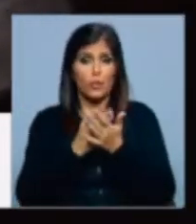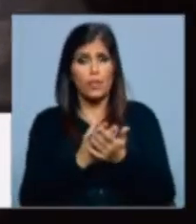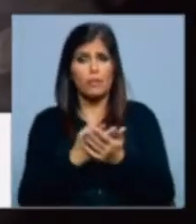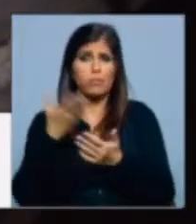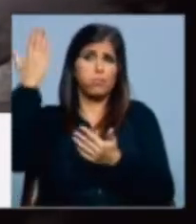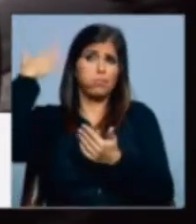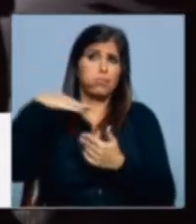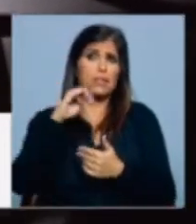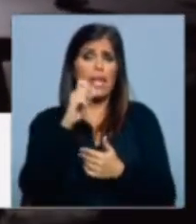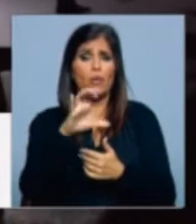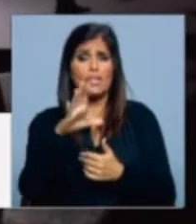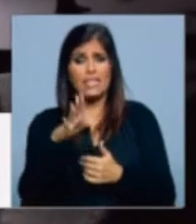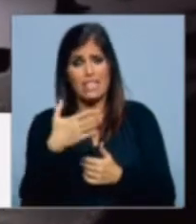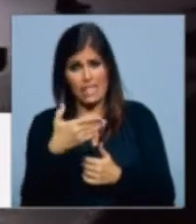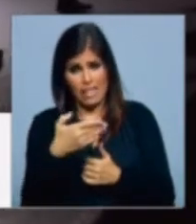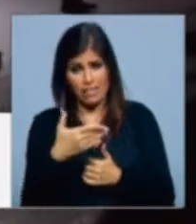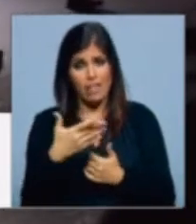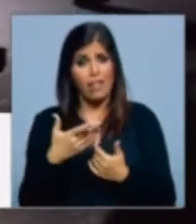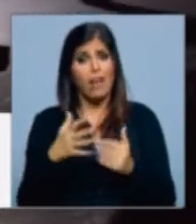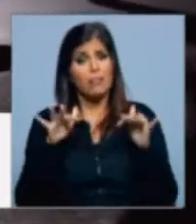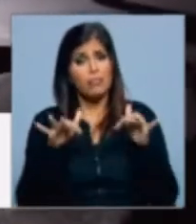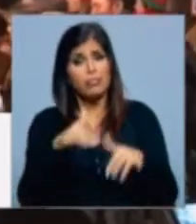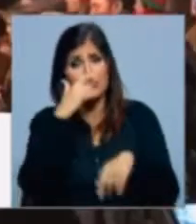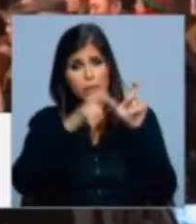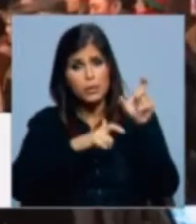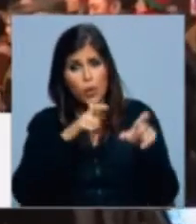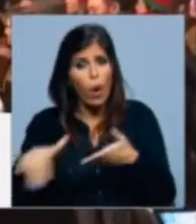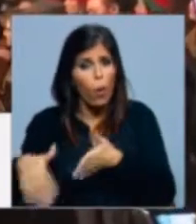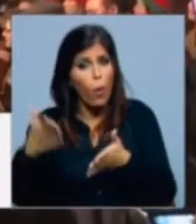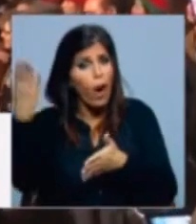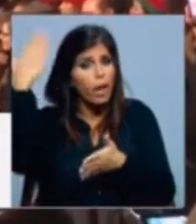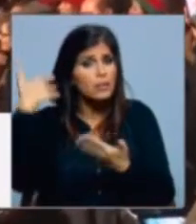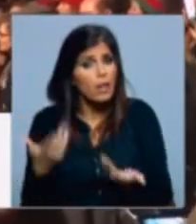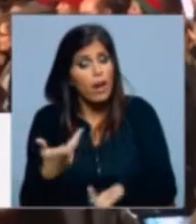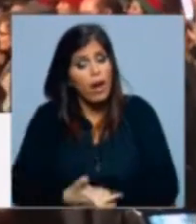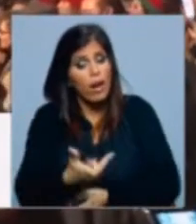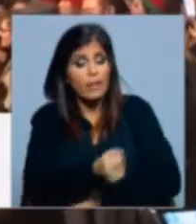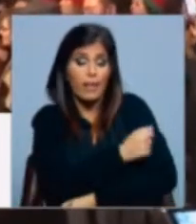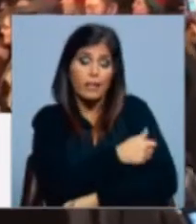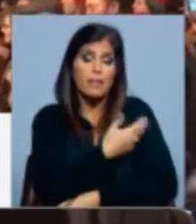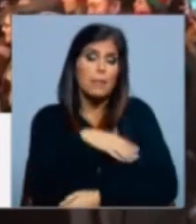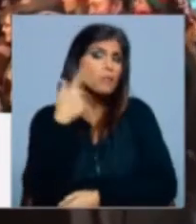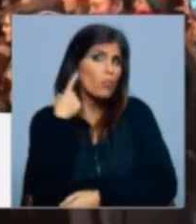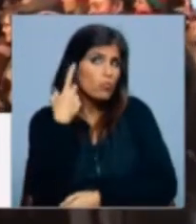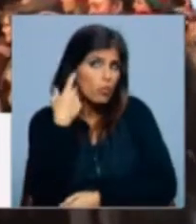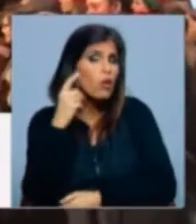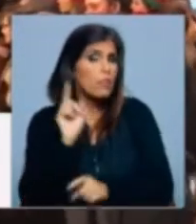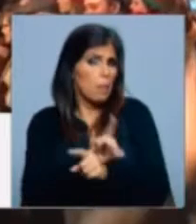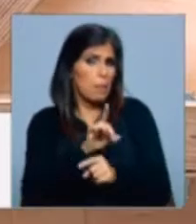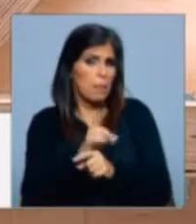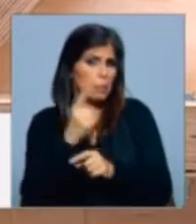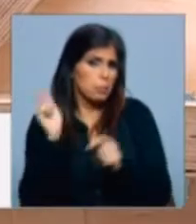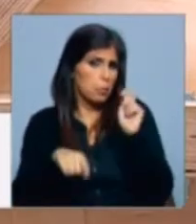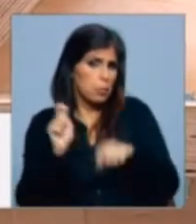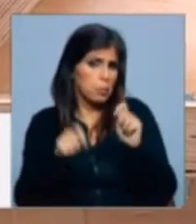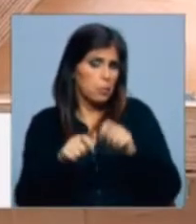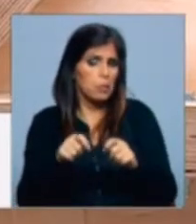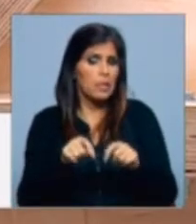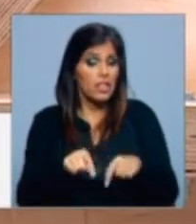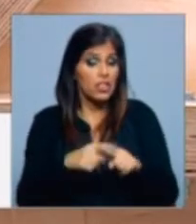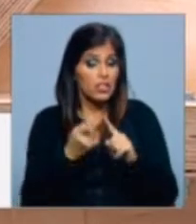pessoas nas ruas que agora terão de ficar em casa, mas sem perderem os sons da tradição. Este ano, nada será como